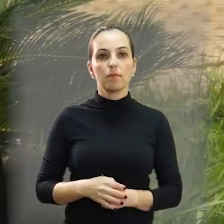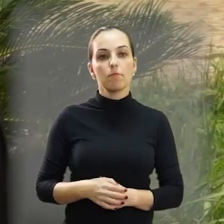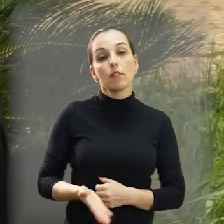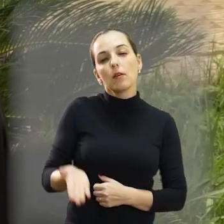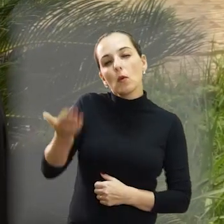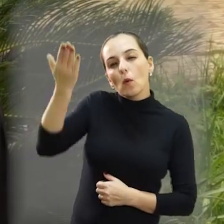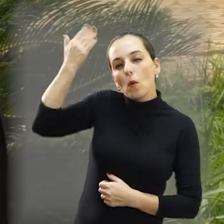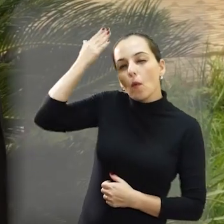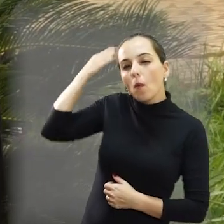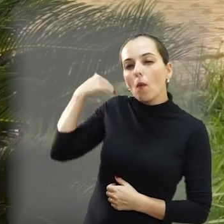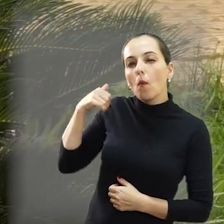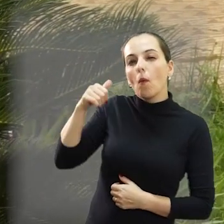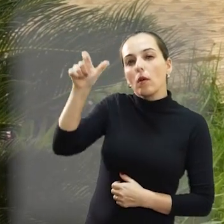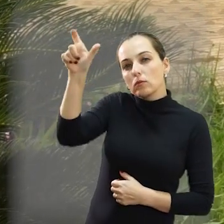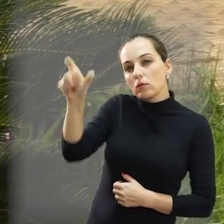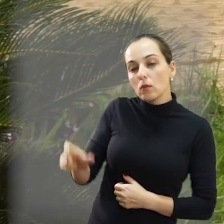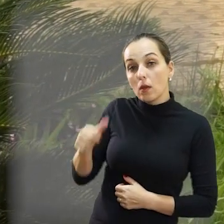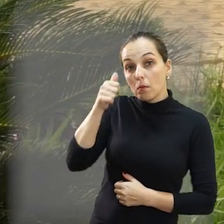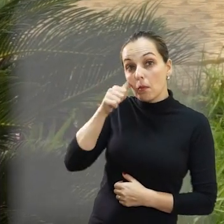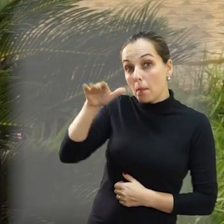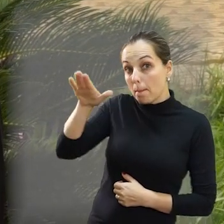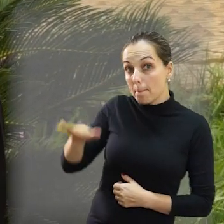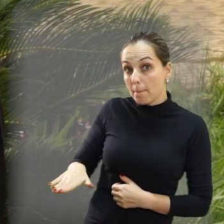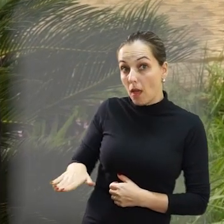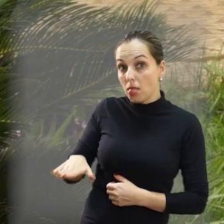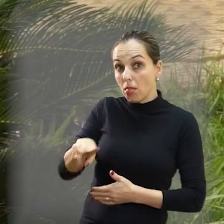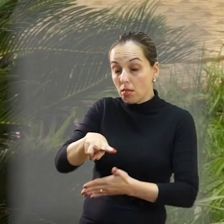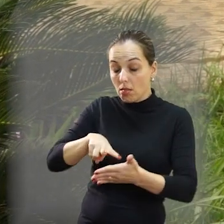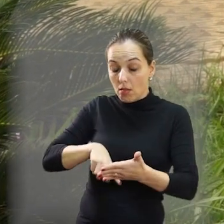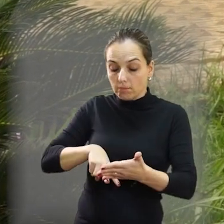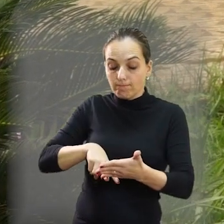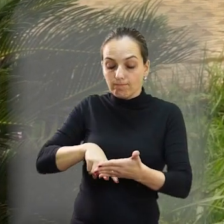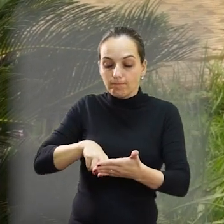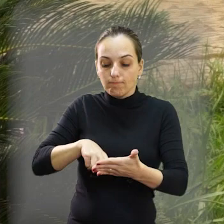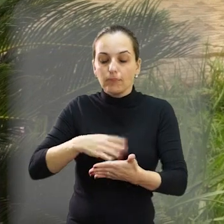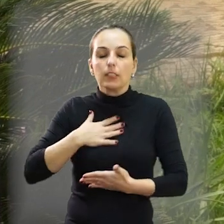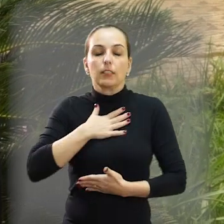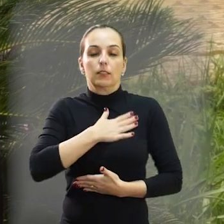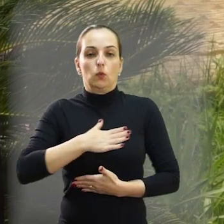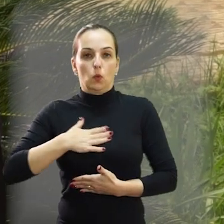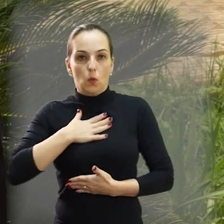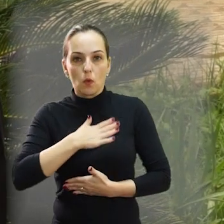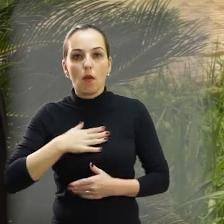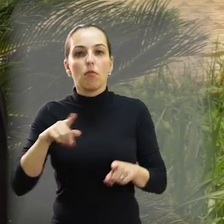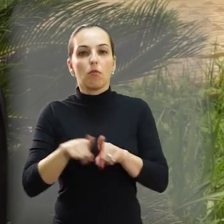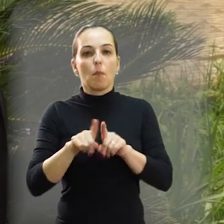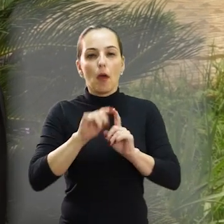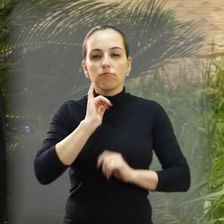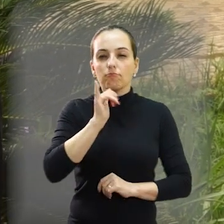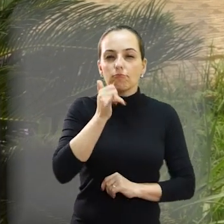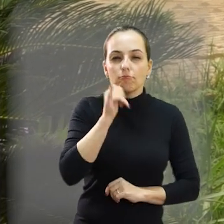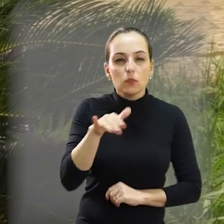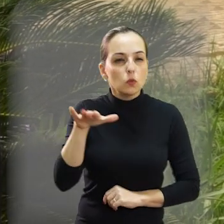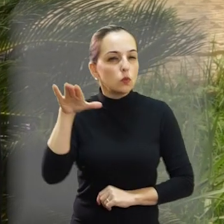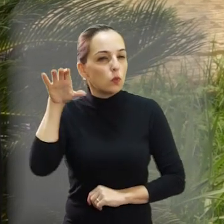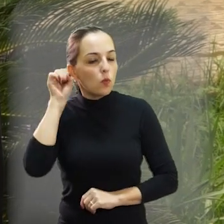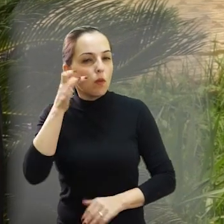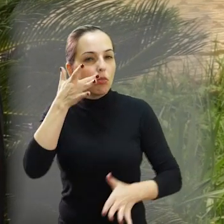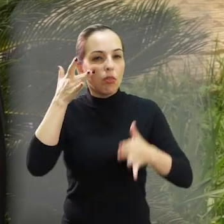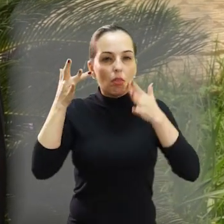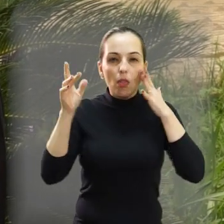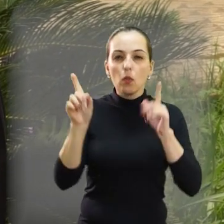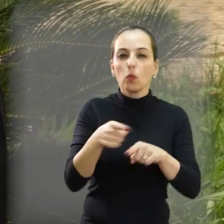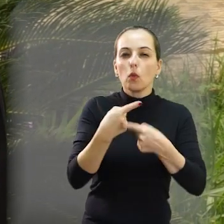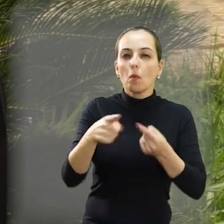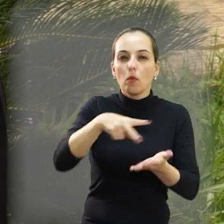Era uma vez uma garotinha que gostava, adorava leituras. Ela gostava de ouvir